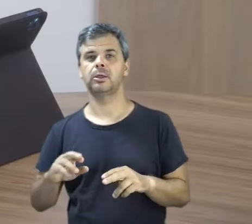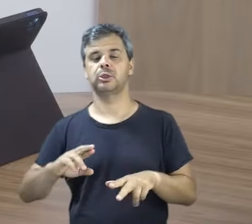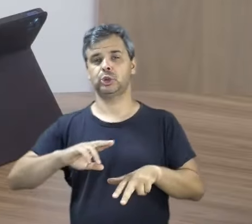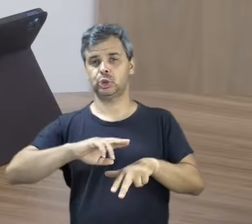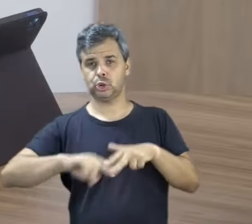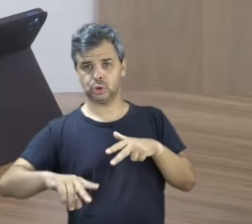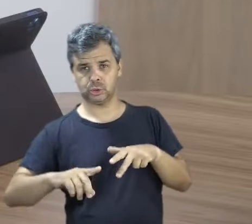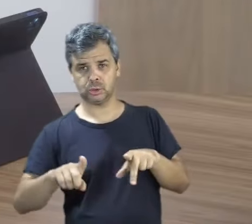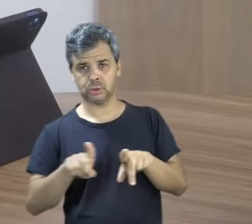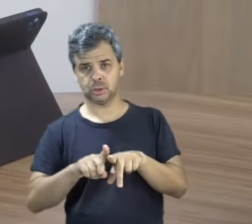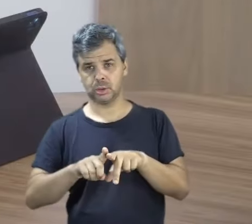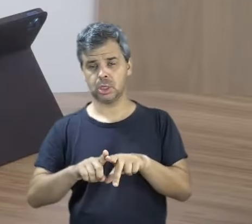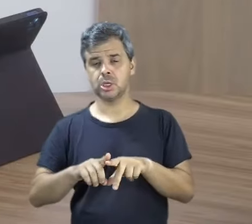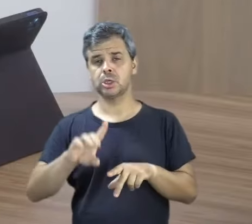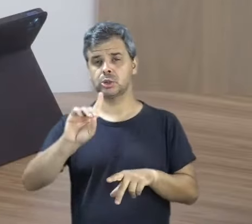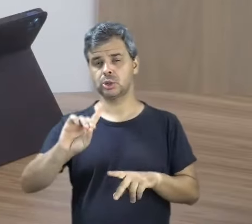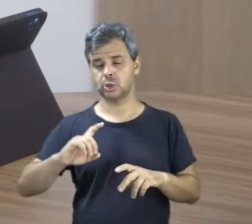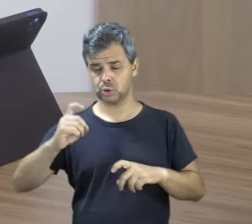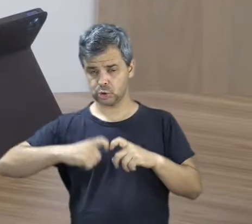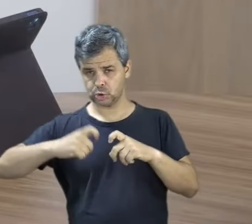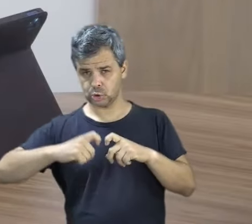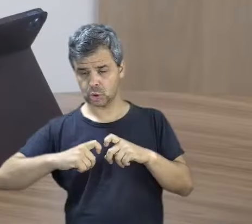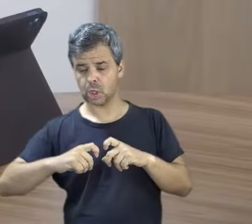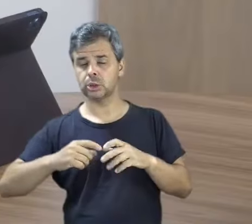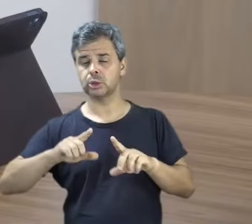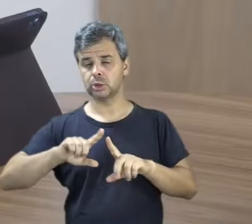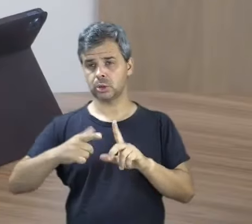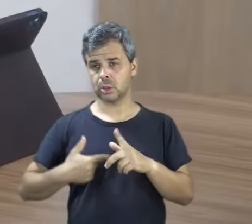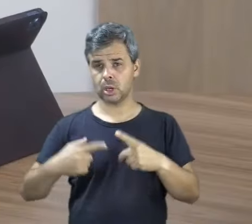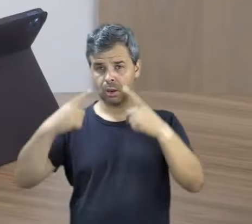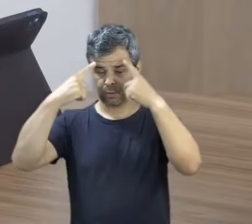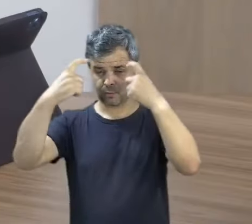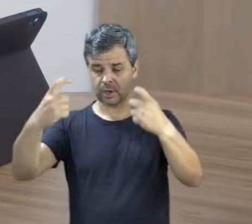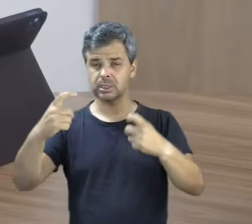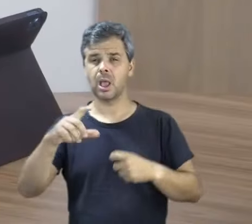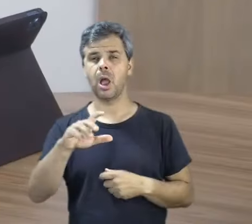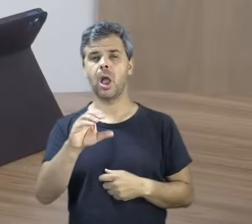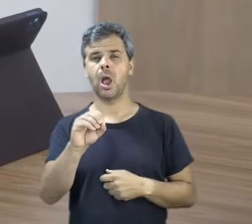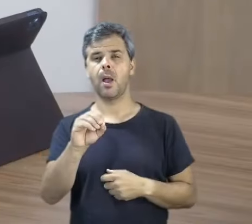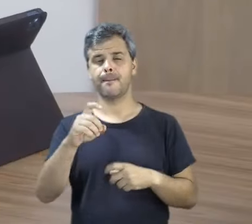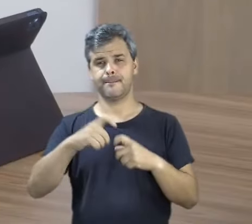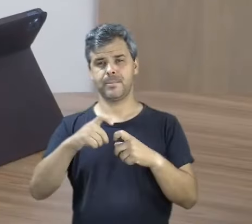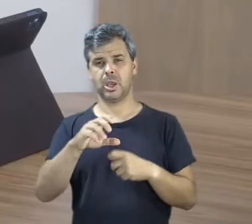que inclui os direitos sexuais e reprodutivos, violência obstétrica,